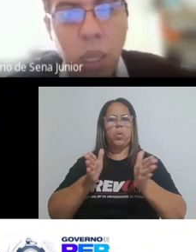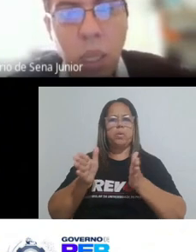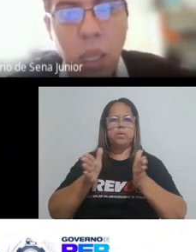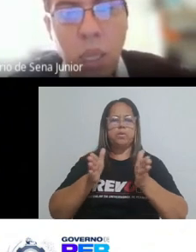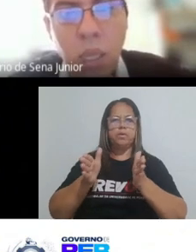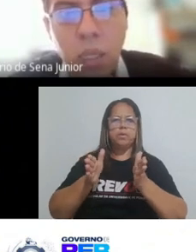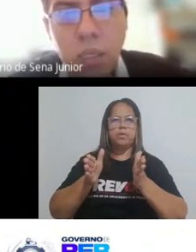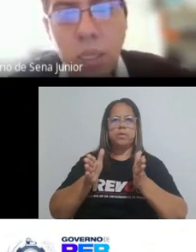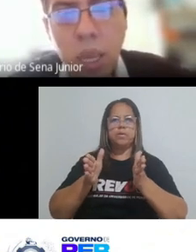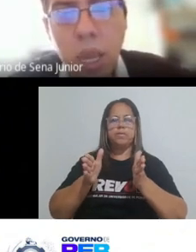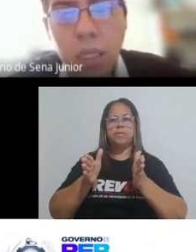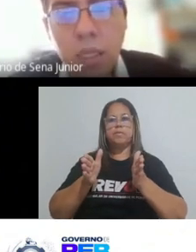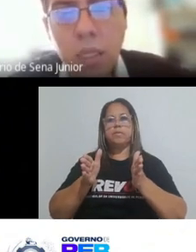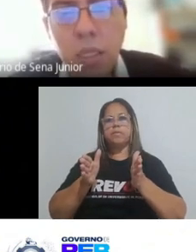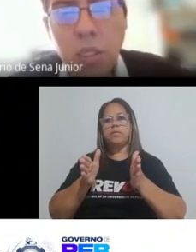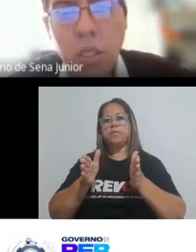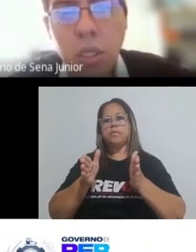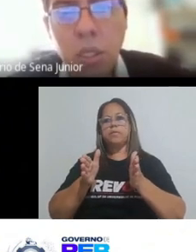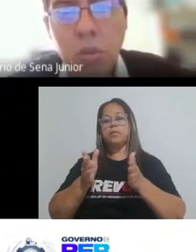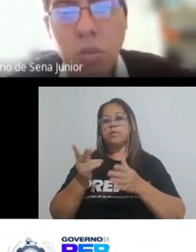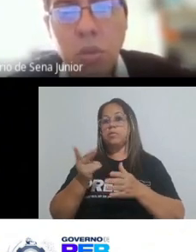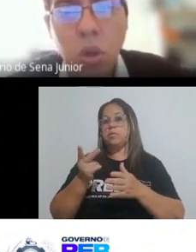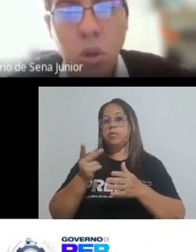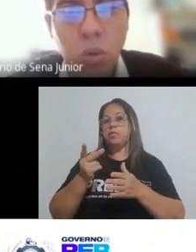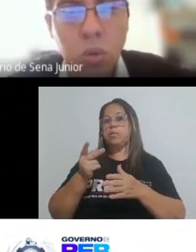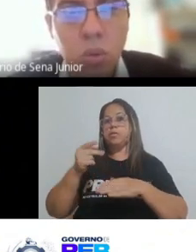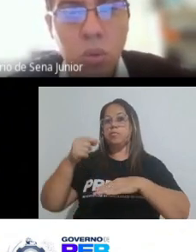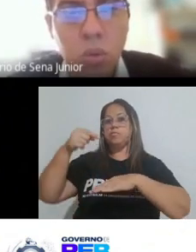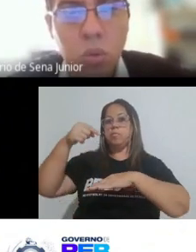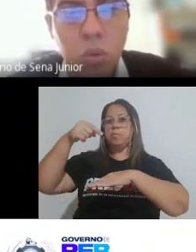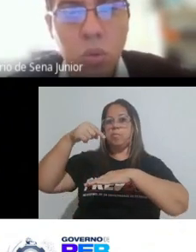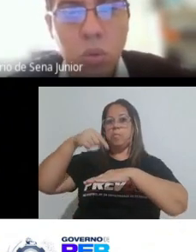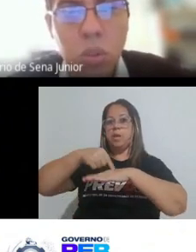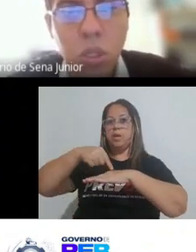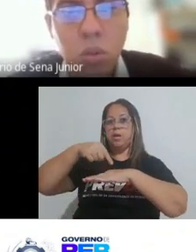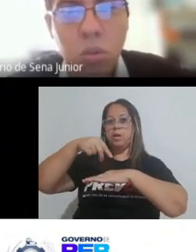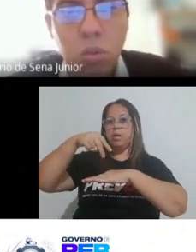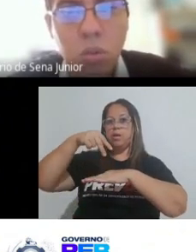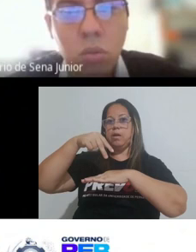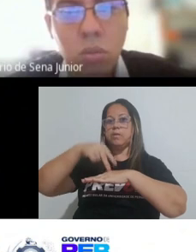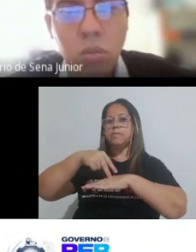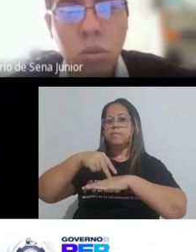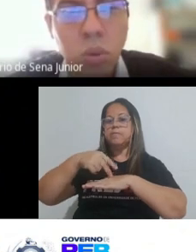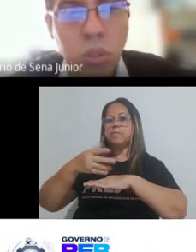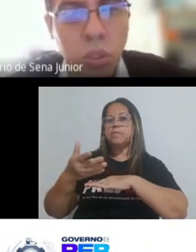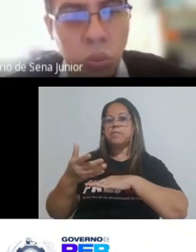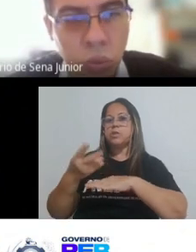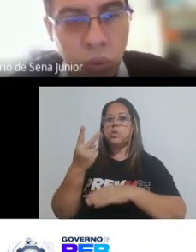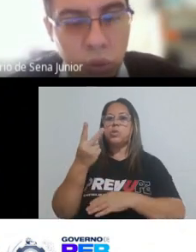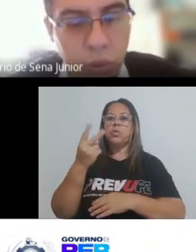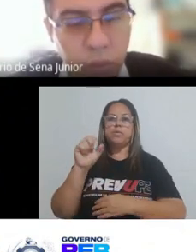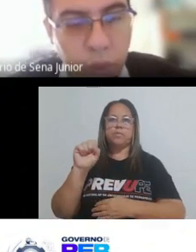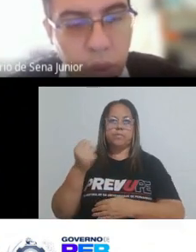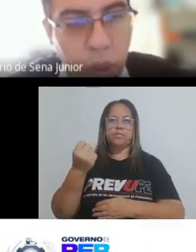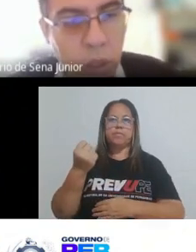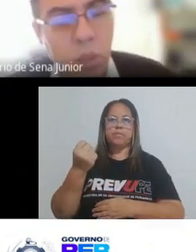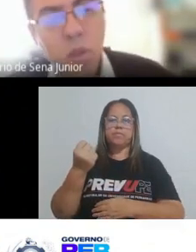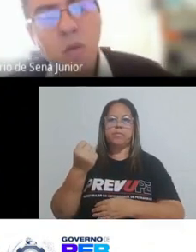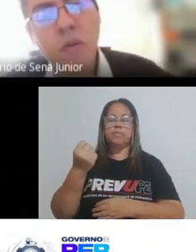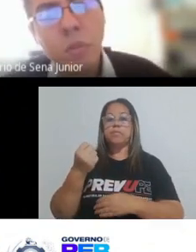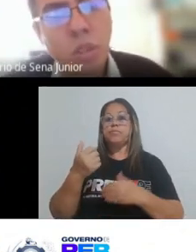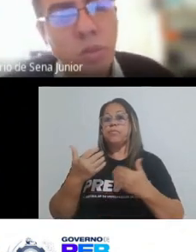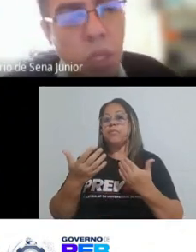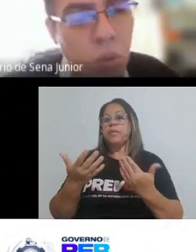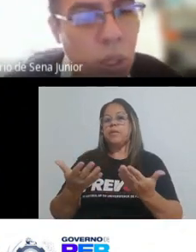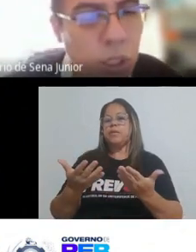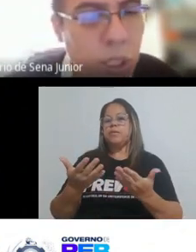eles atingirem o solo são dois segundos. Então,